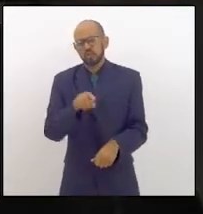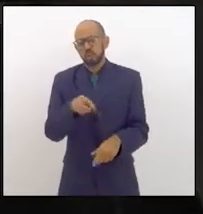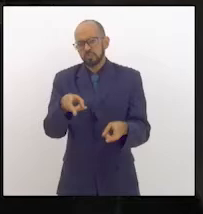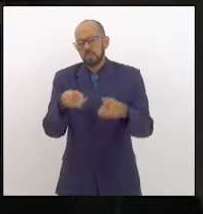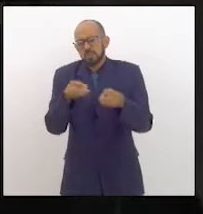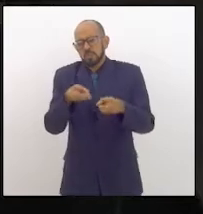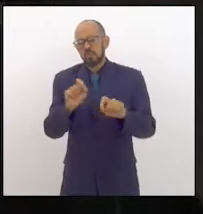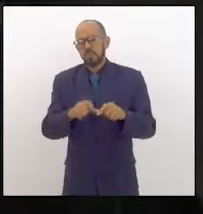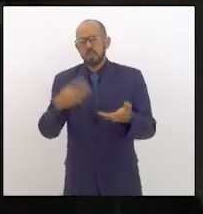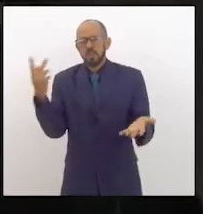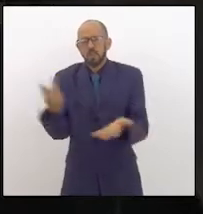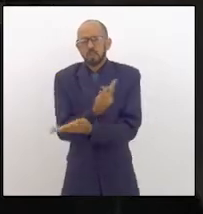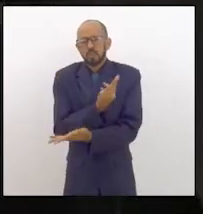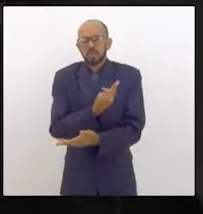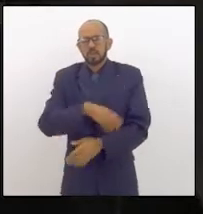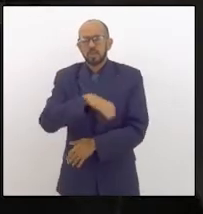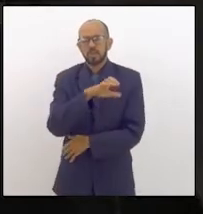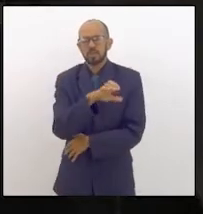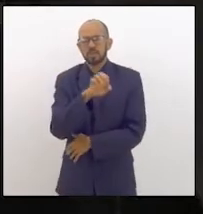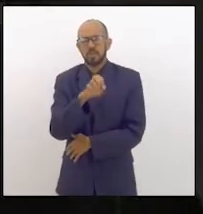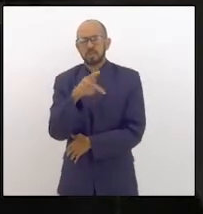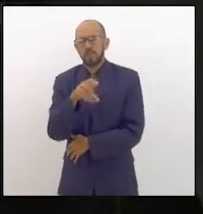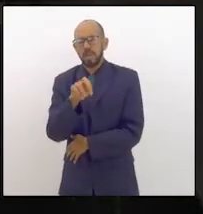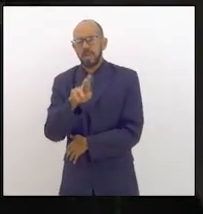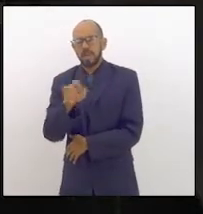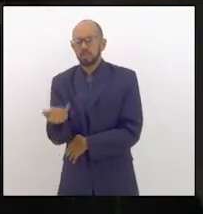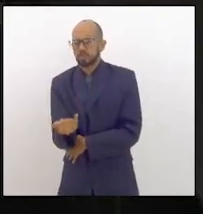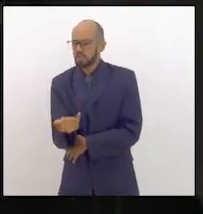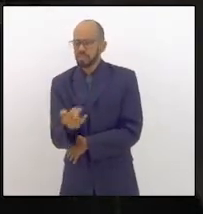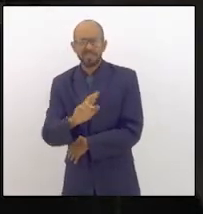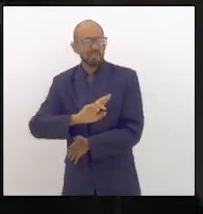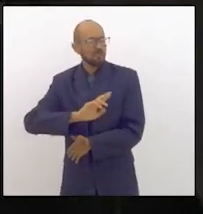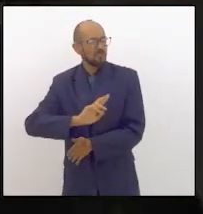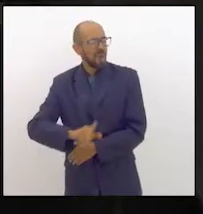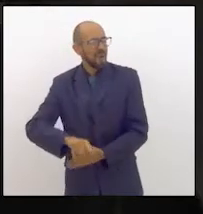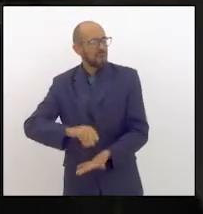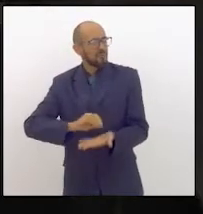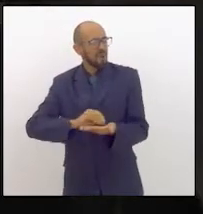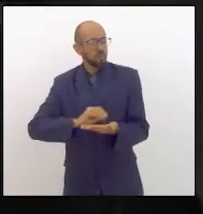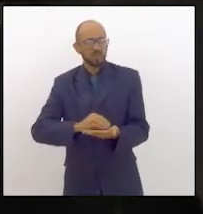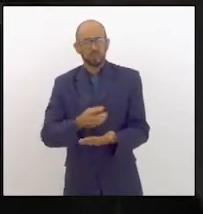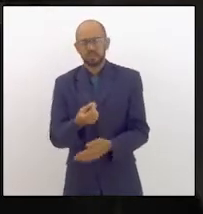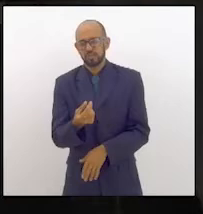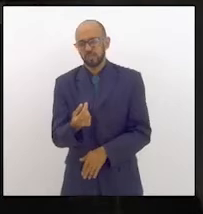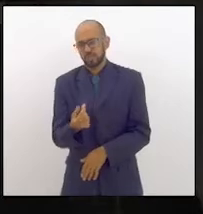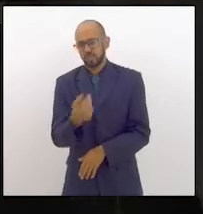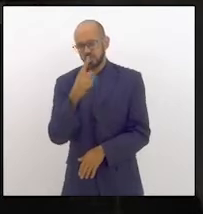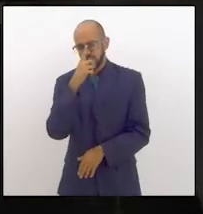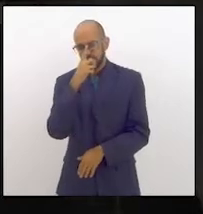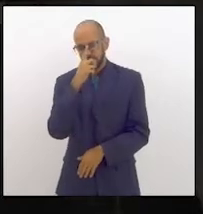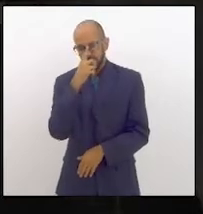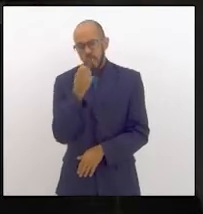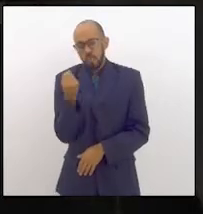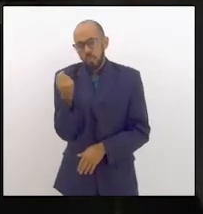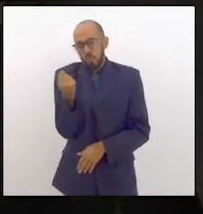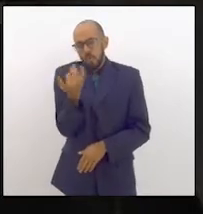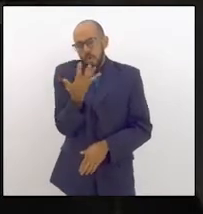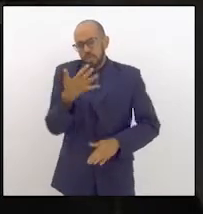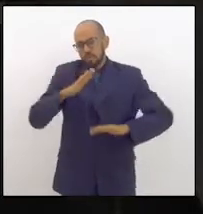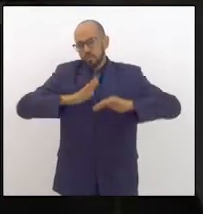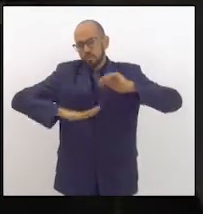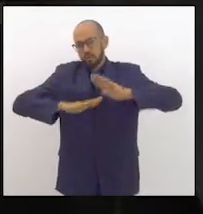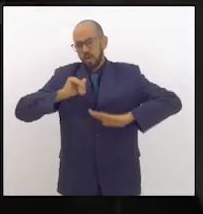o que tá acontecendo na ceperj não é por falta de dinheiro a quantidade de cargos